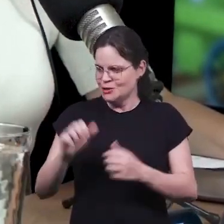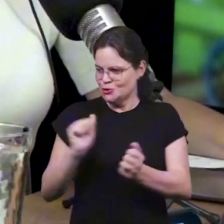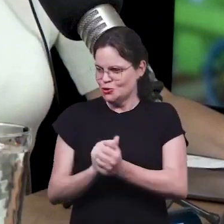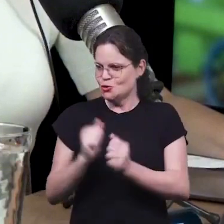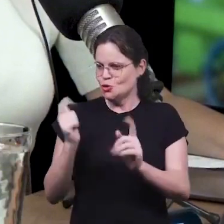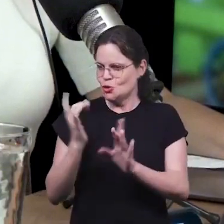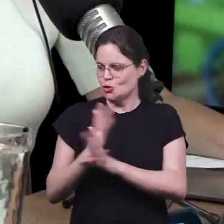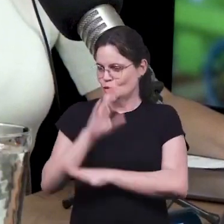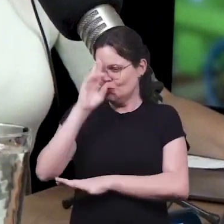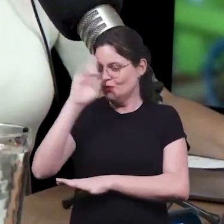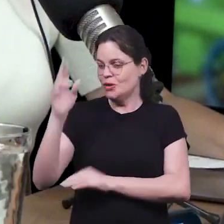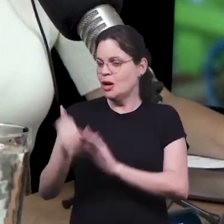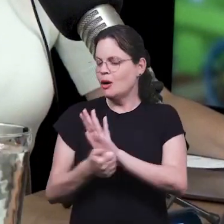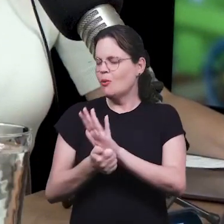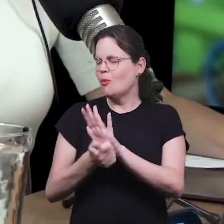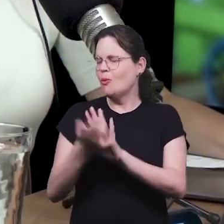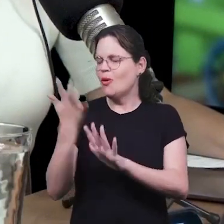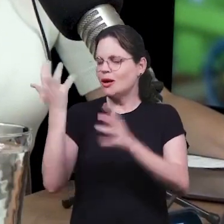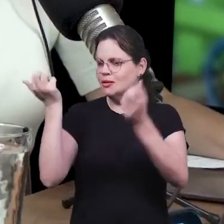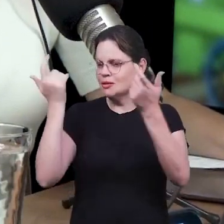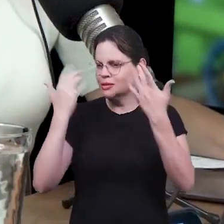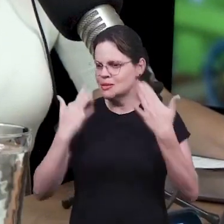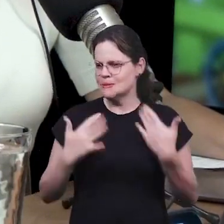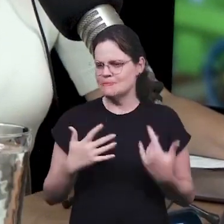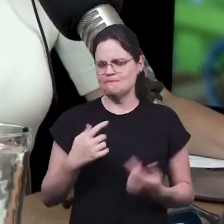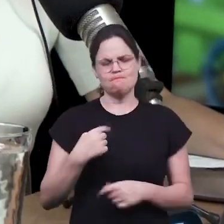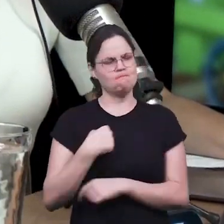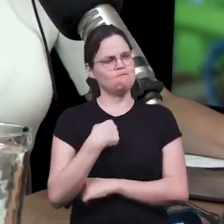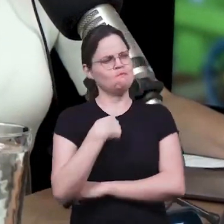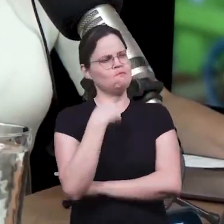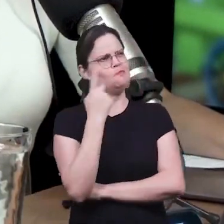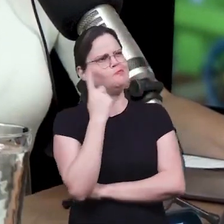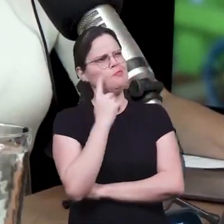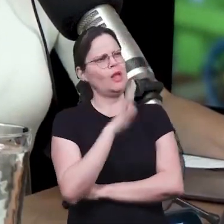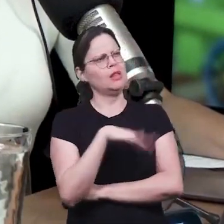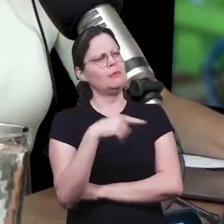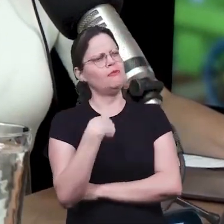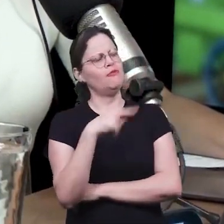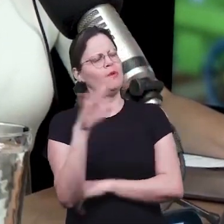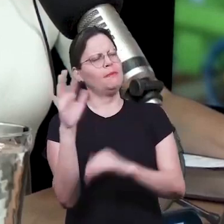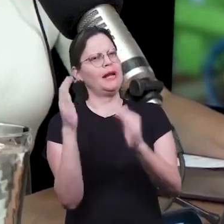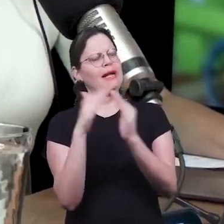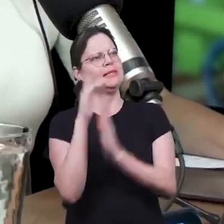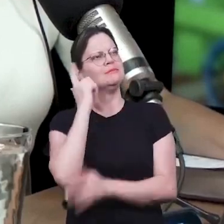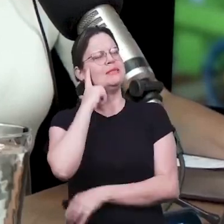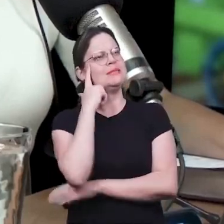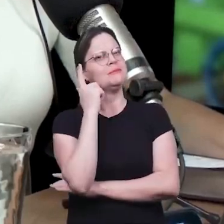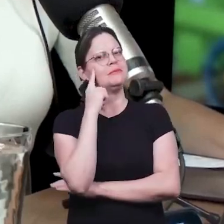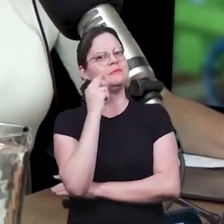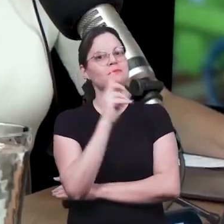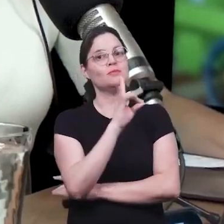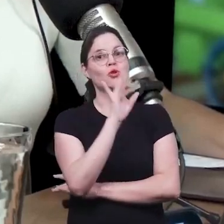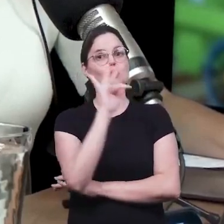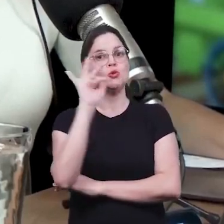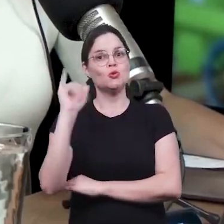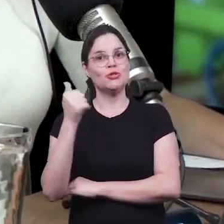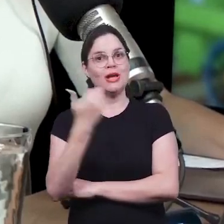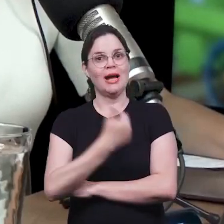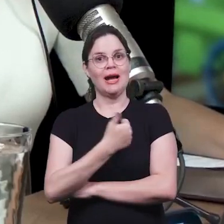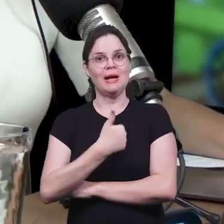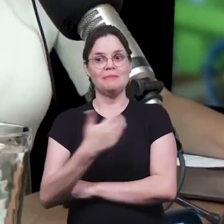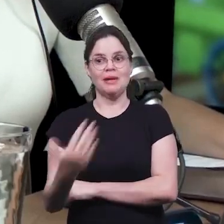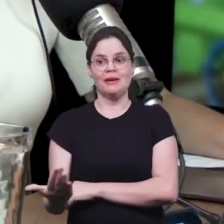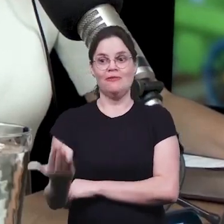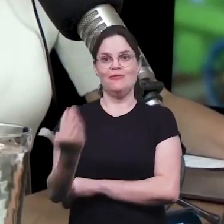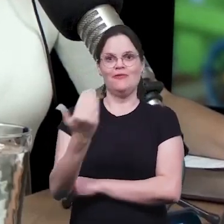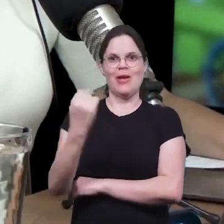está aqui glorificando o Senhor. Quantos benefícios. E ela foi para casa ali com aquela palavra. No dia da evangelização, a amiga